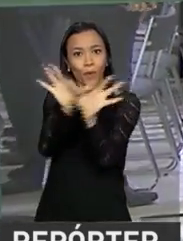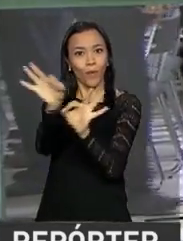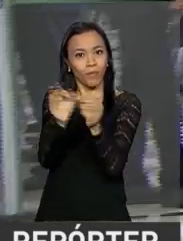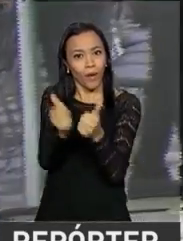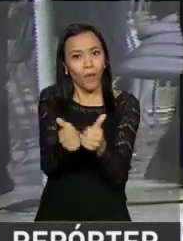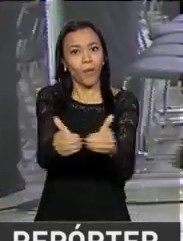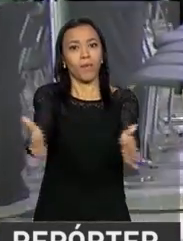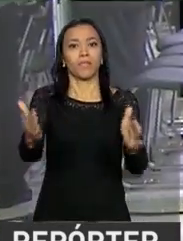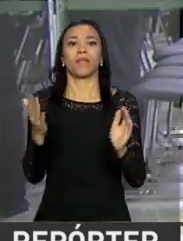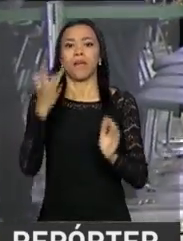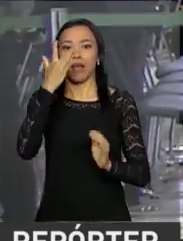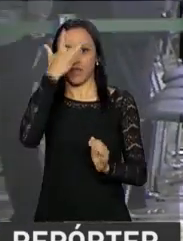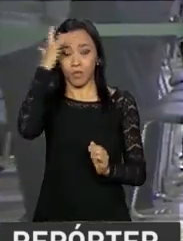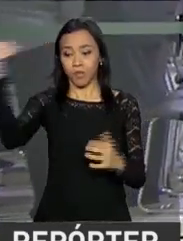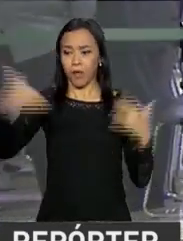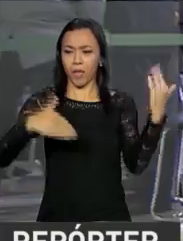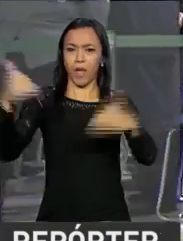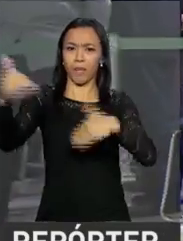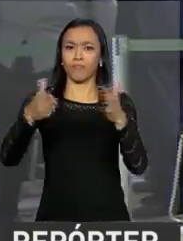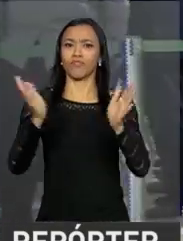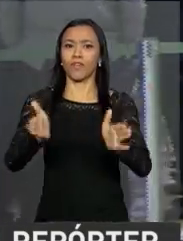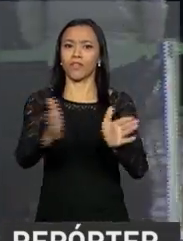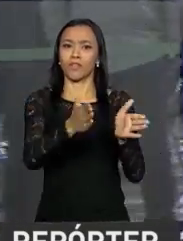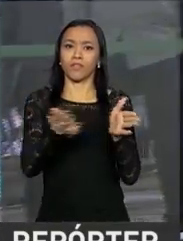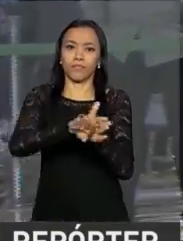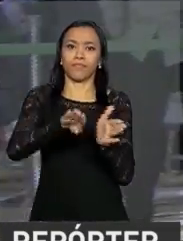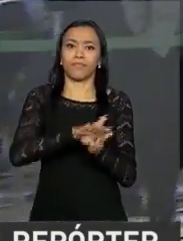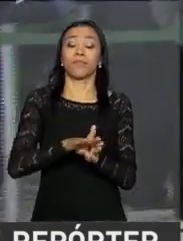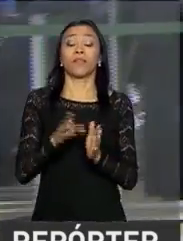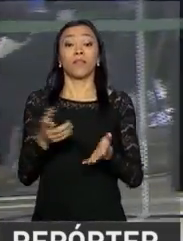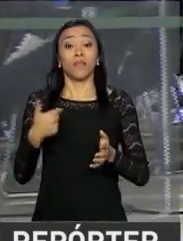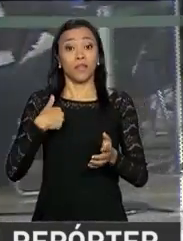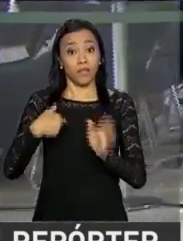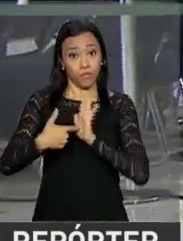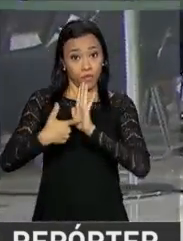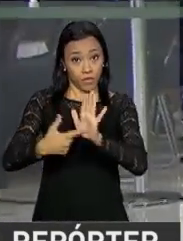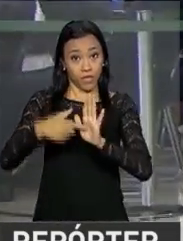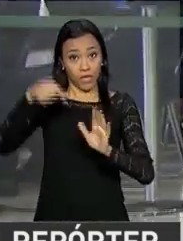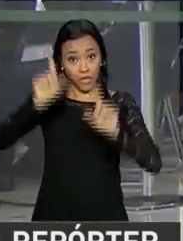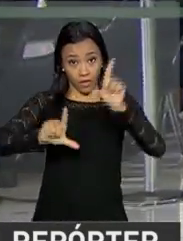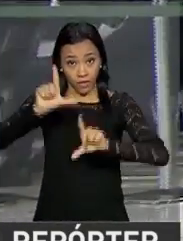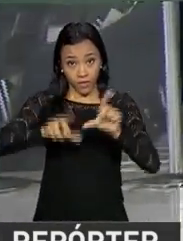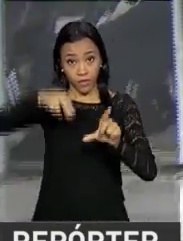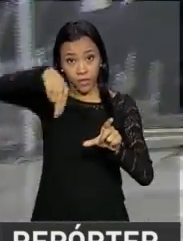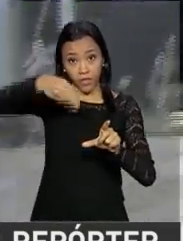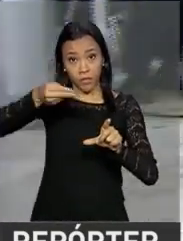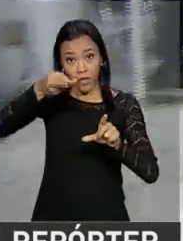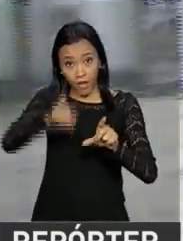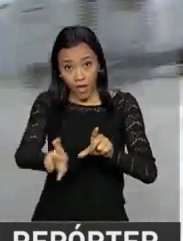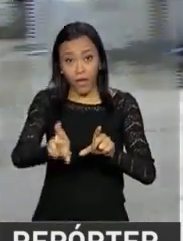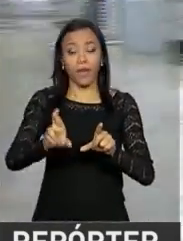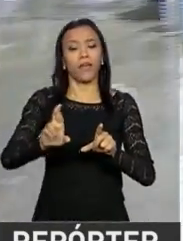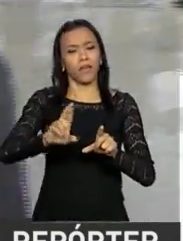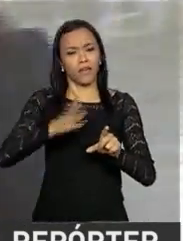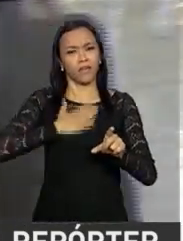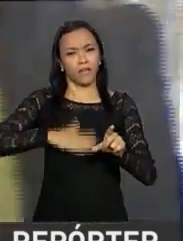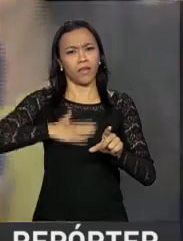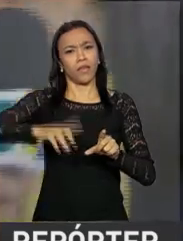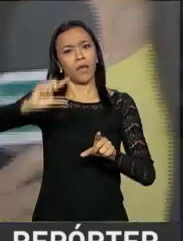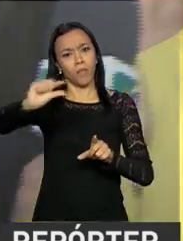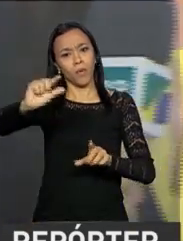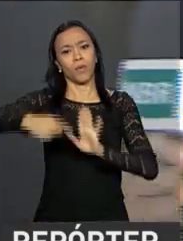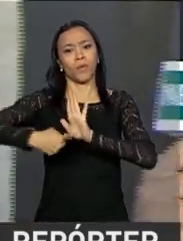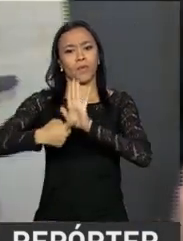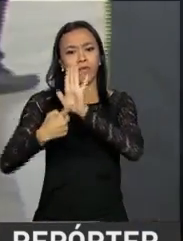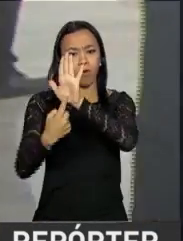evento, os convidados já chegaram. E lembrando que a TV NBR transmite esse evento ao vivo, que deve começar daqui a